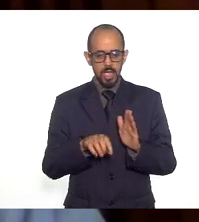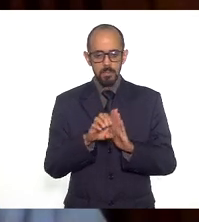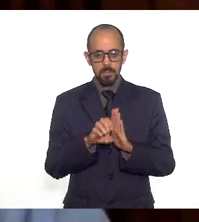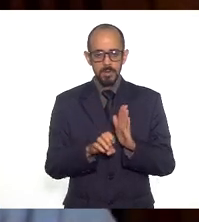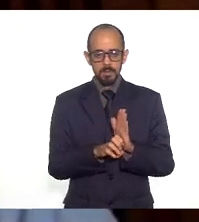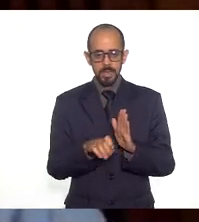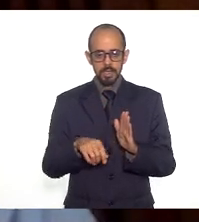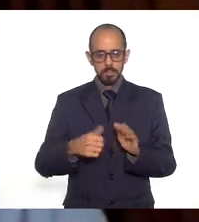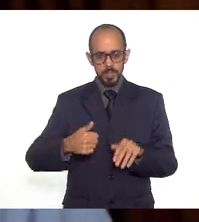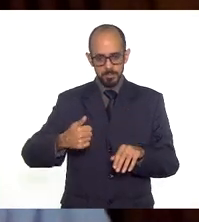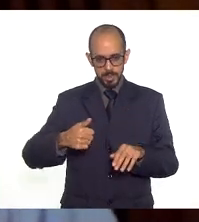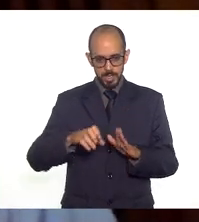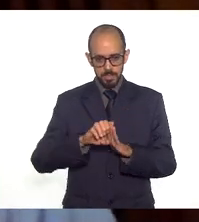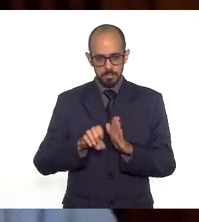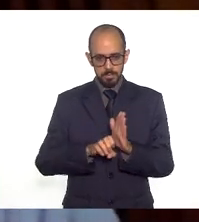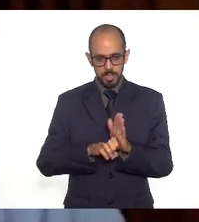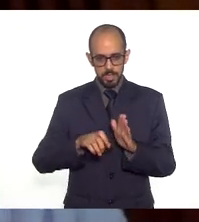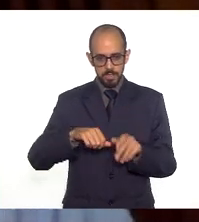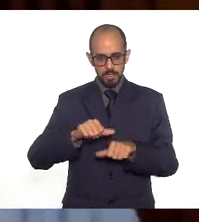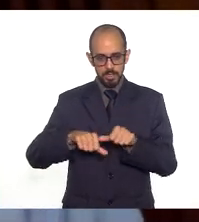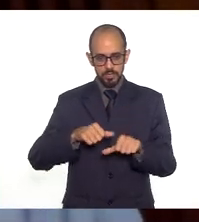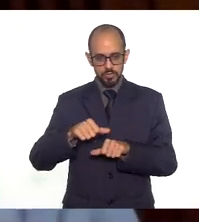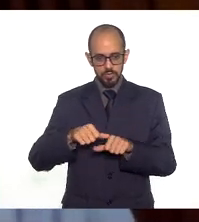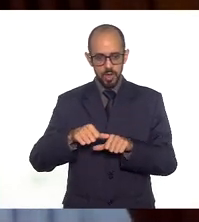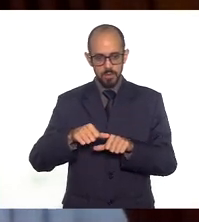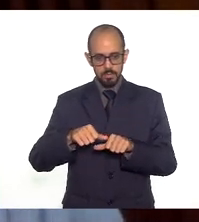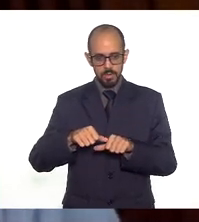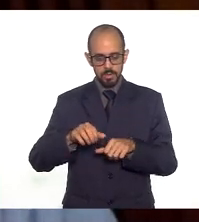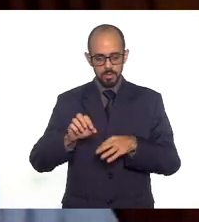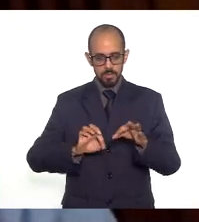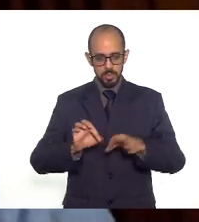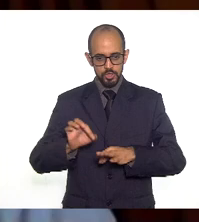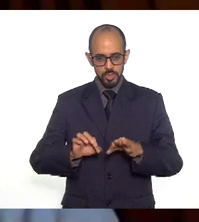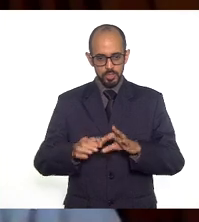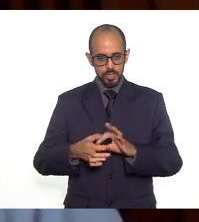primeira emenda, transforma o projeto em autorizativo.